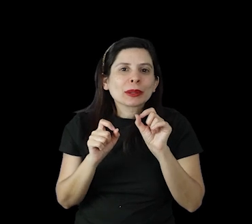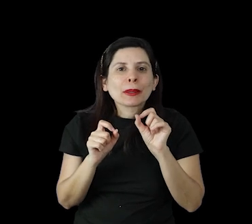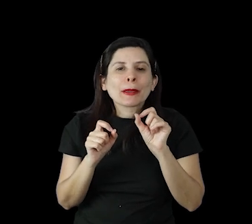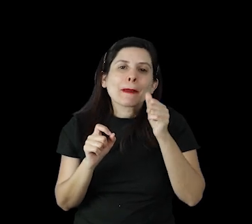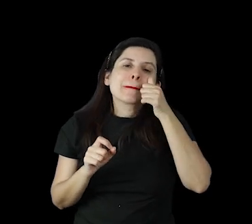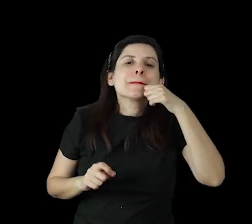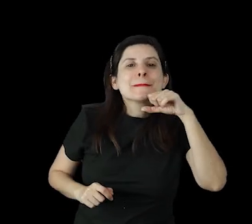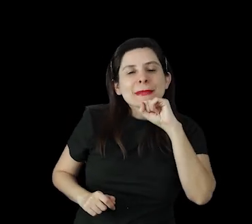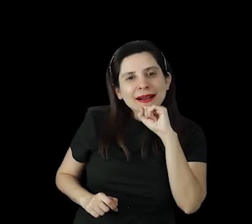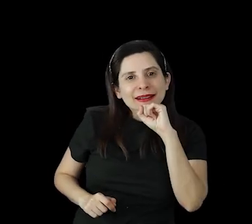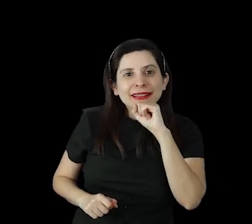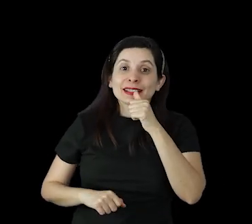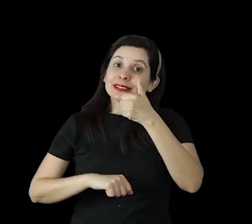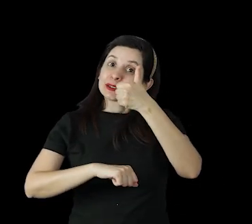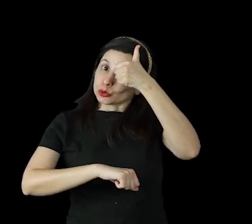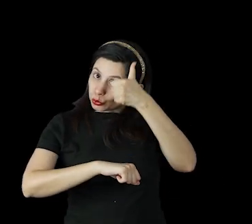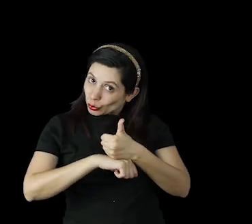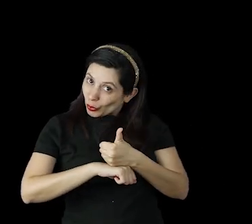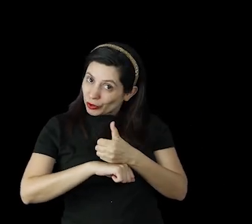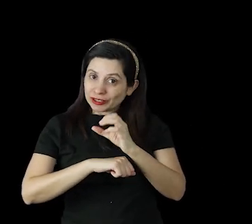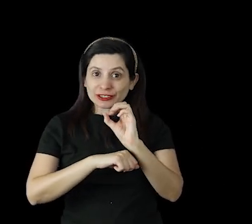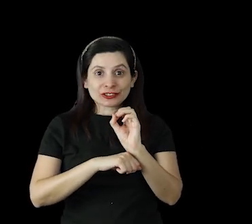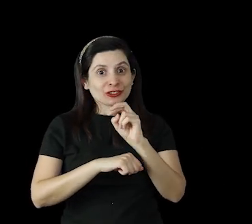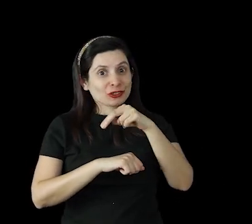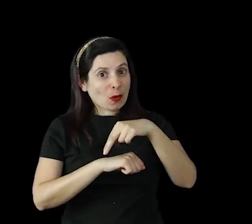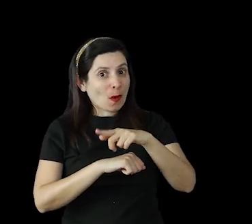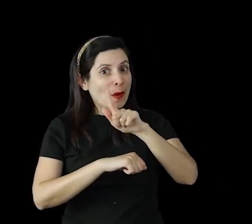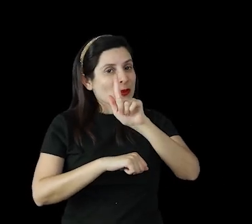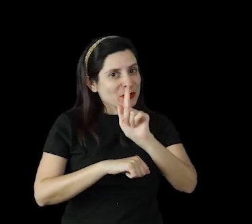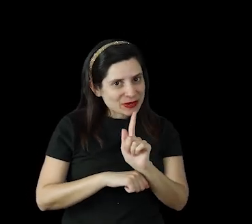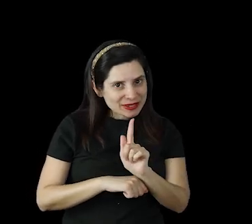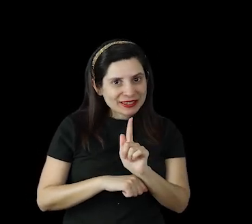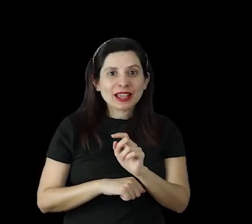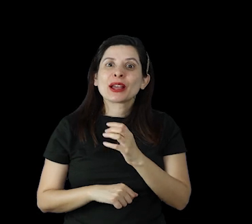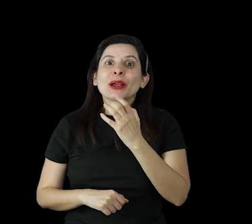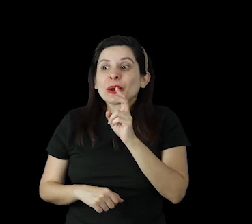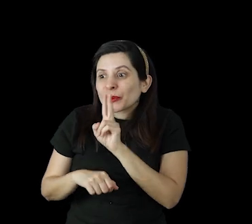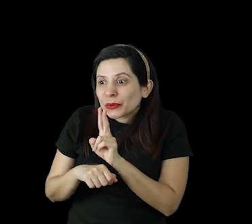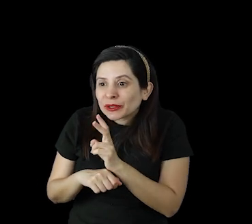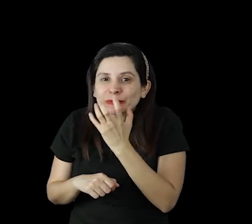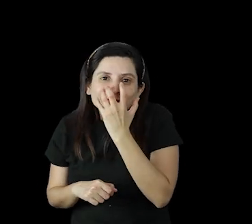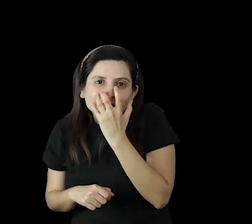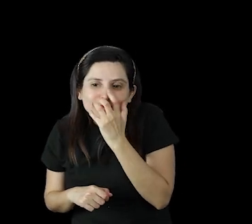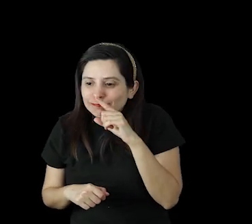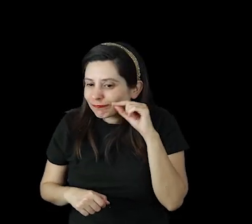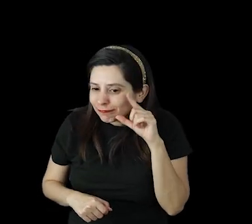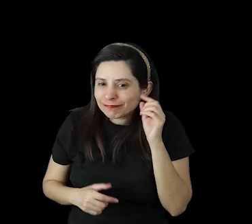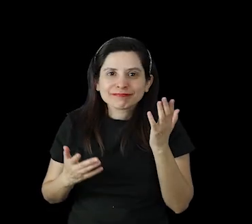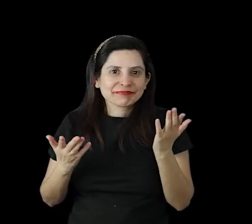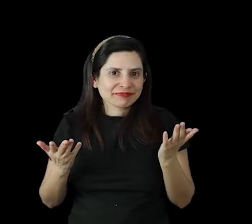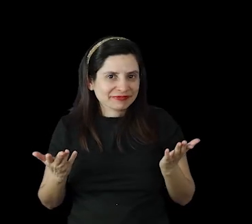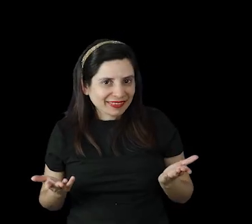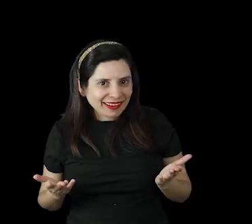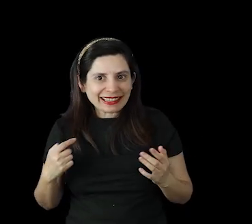de ONG, cuidando de pet, todas domesticáveis e cuidadoras, né. E